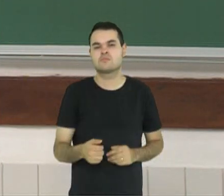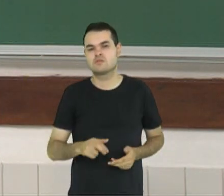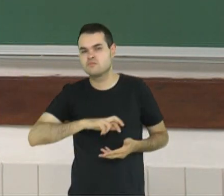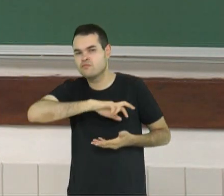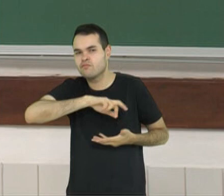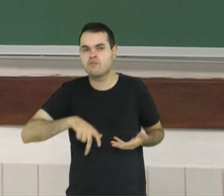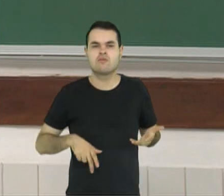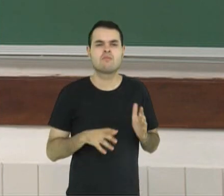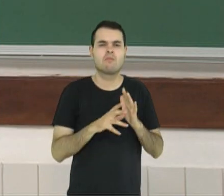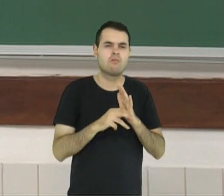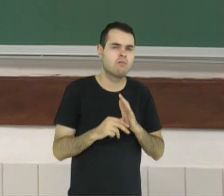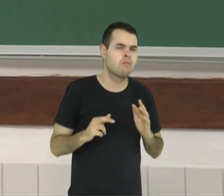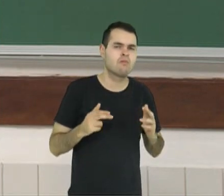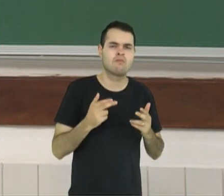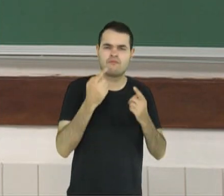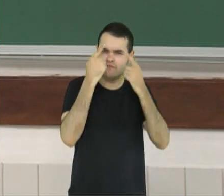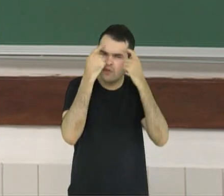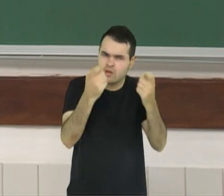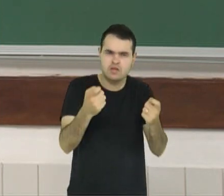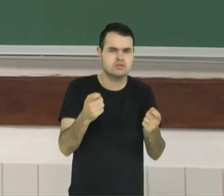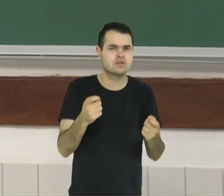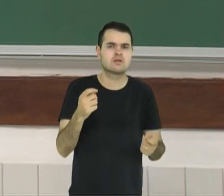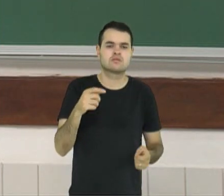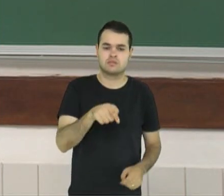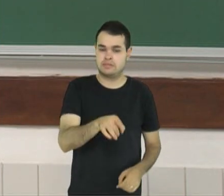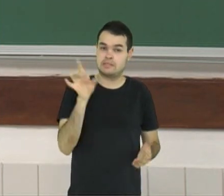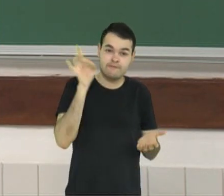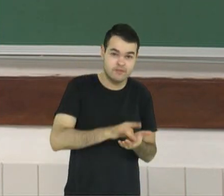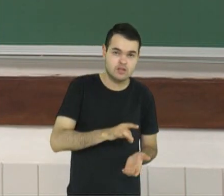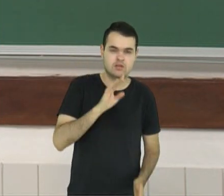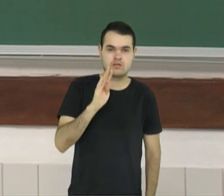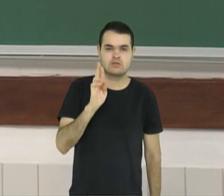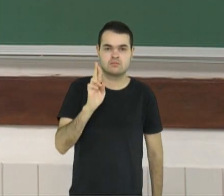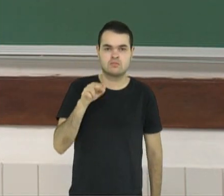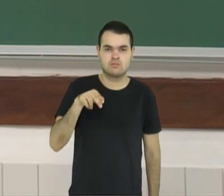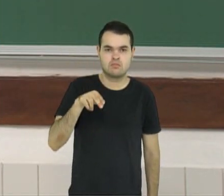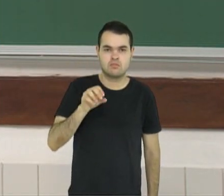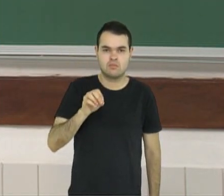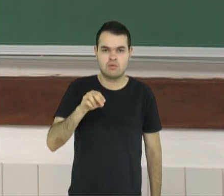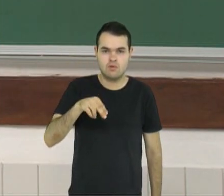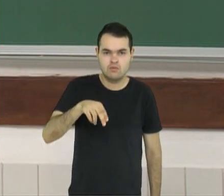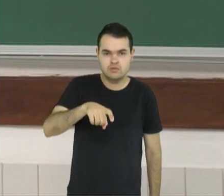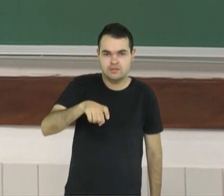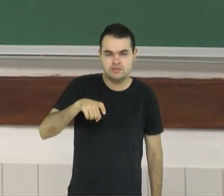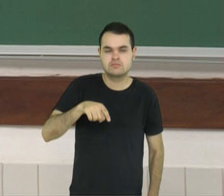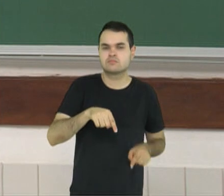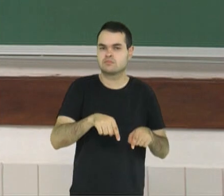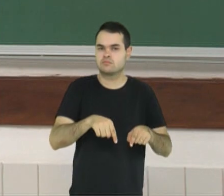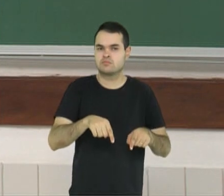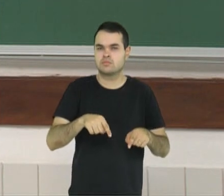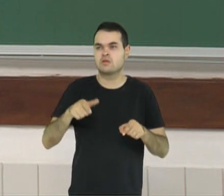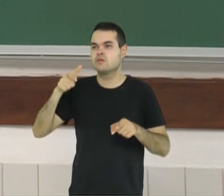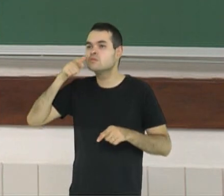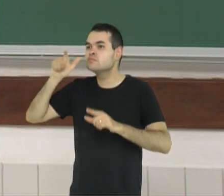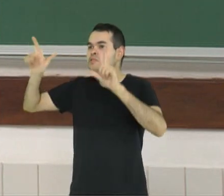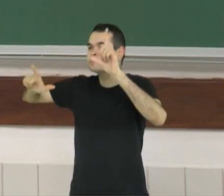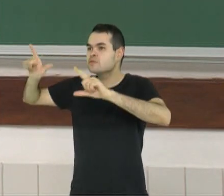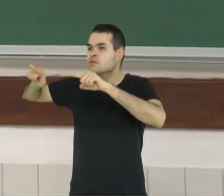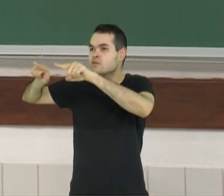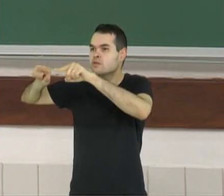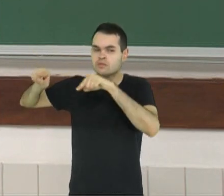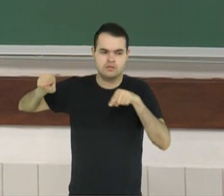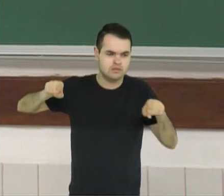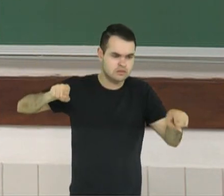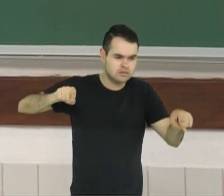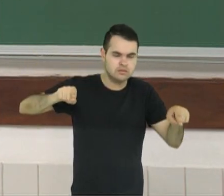à cultura, existia violência. Essa era a realidade. Então, esse americano que estava vendo na televisão aquilo que estava acontecendo,